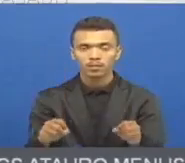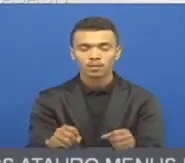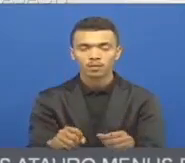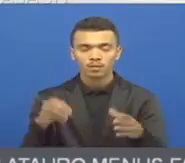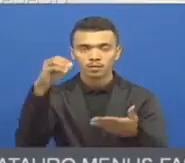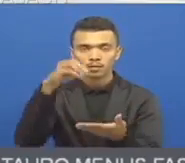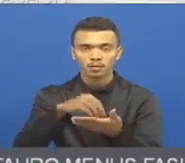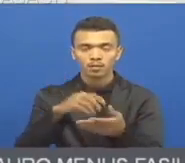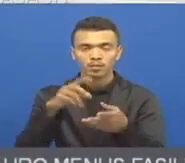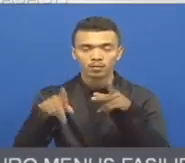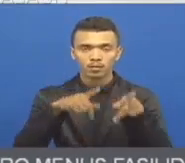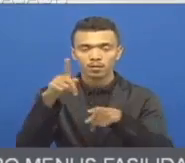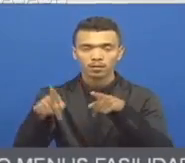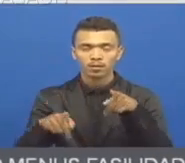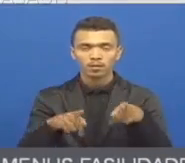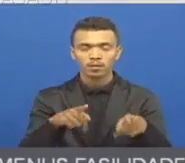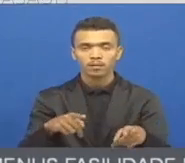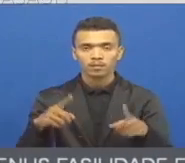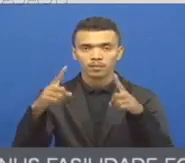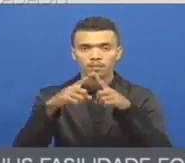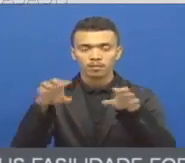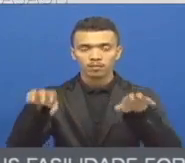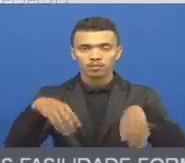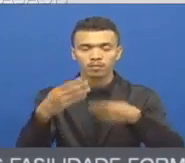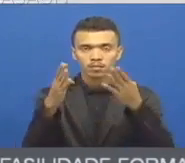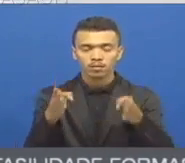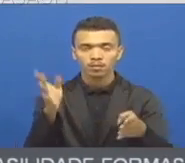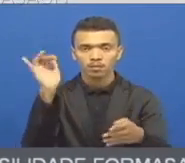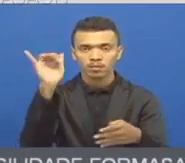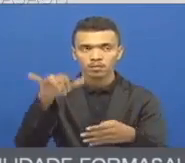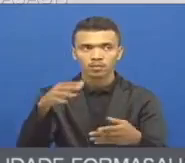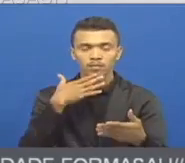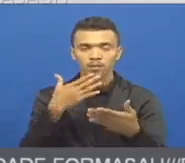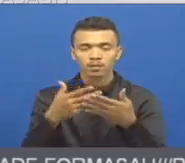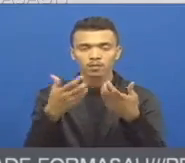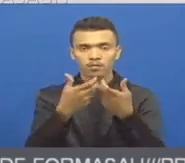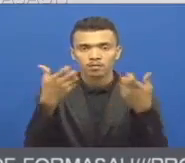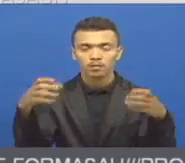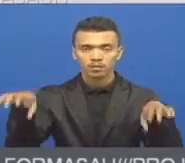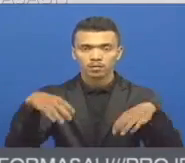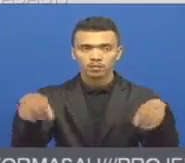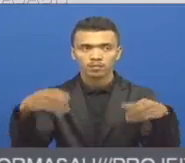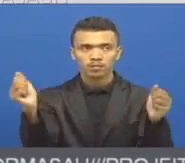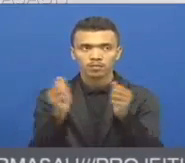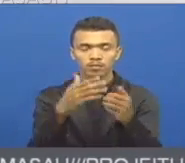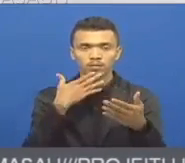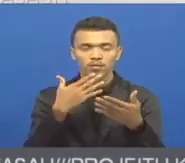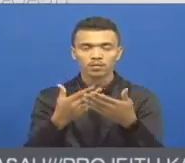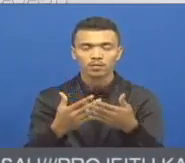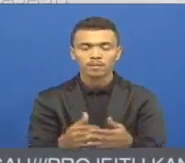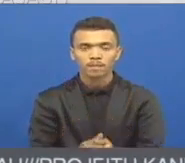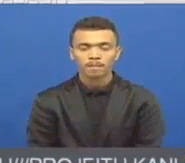ba recurso humano ba trabalhador seja, nebe dia que faz serviço dia, depois materiais seja